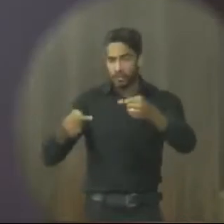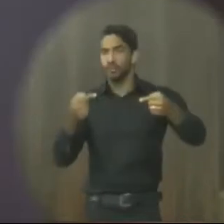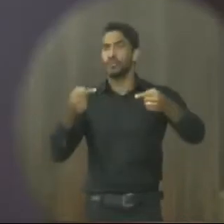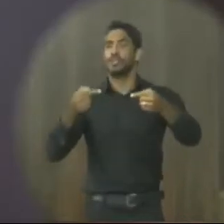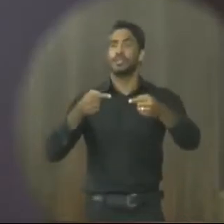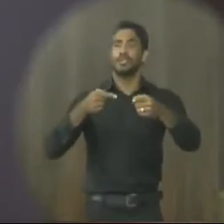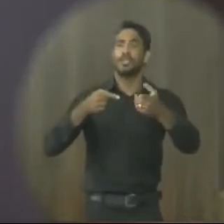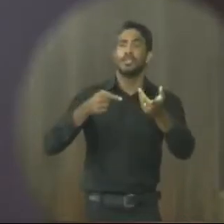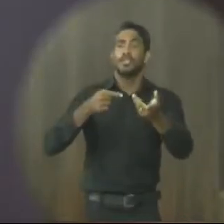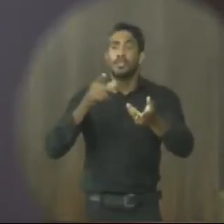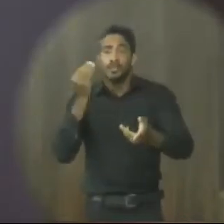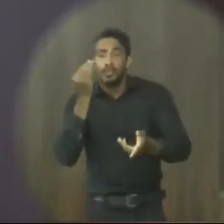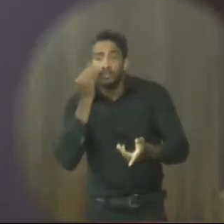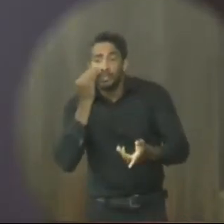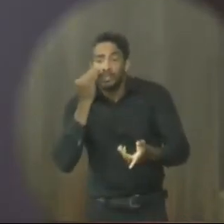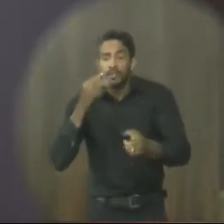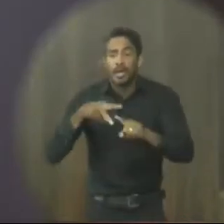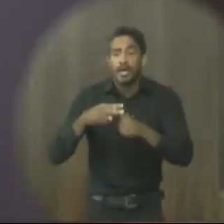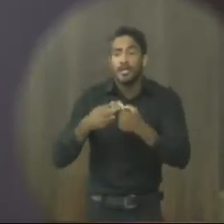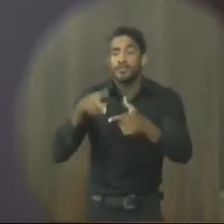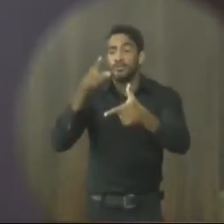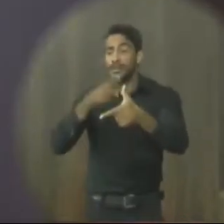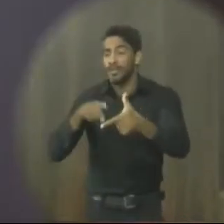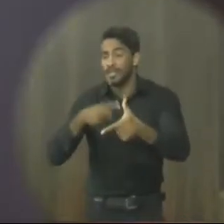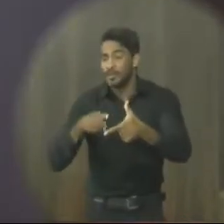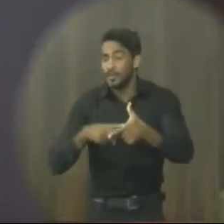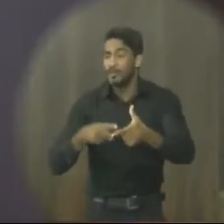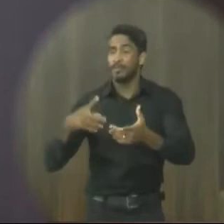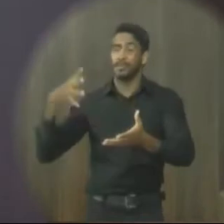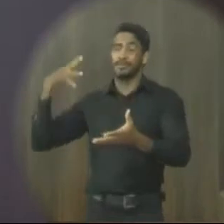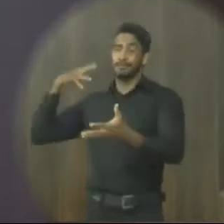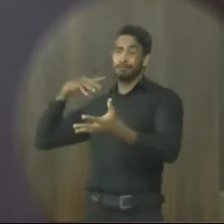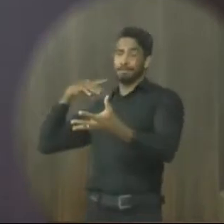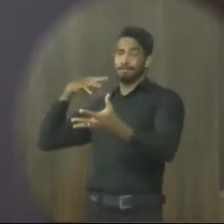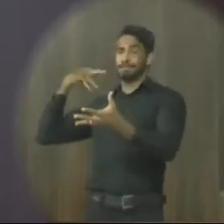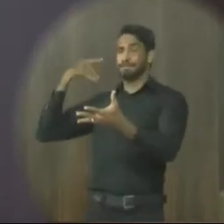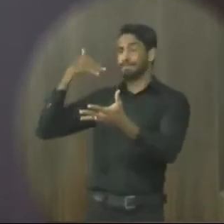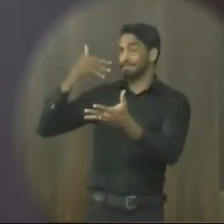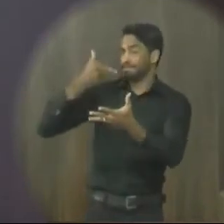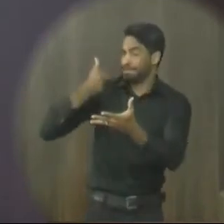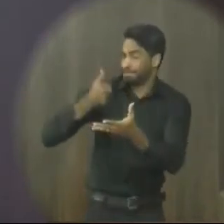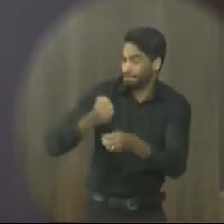forma de tentar resolver essa situação que já vem há muito tempo, né?